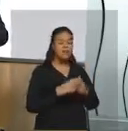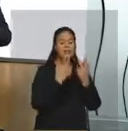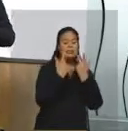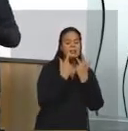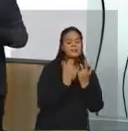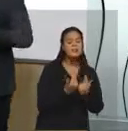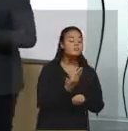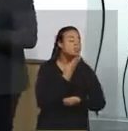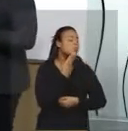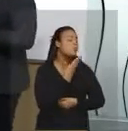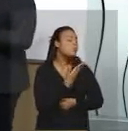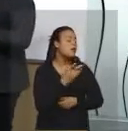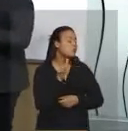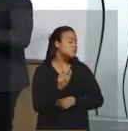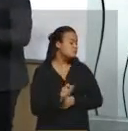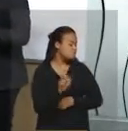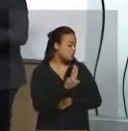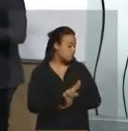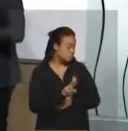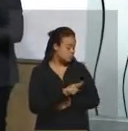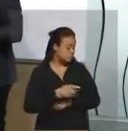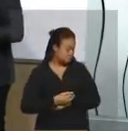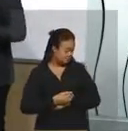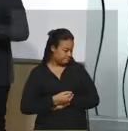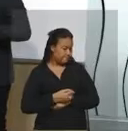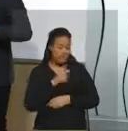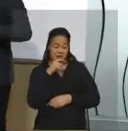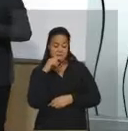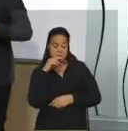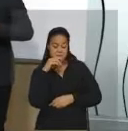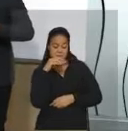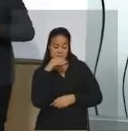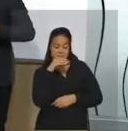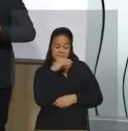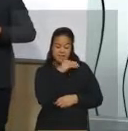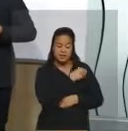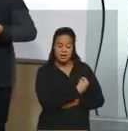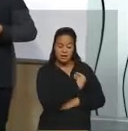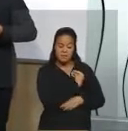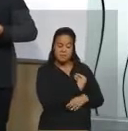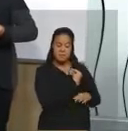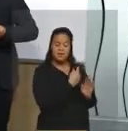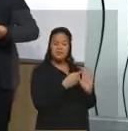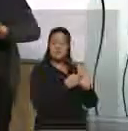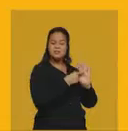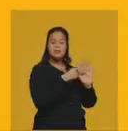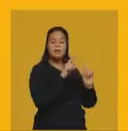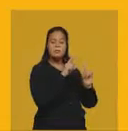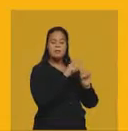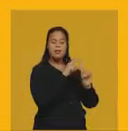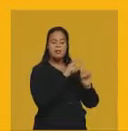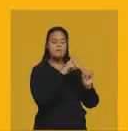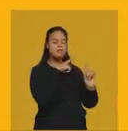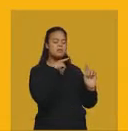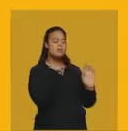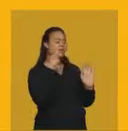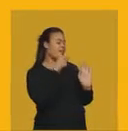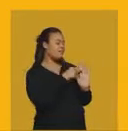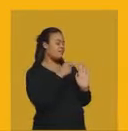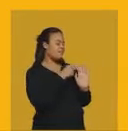linguagem. Percebemos, então, que nós temos a presença de palavras que